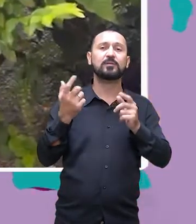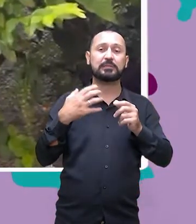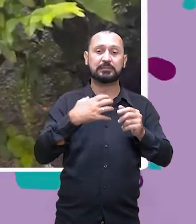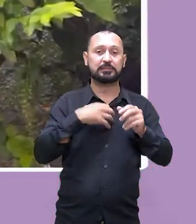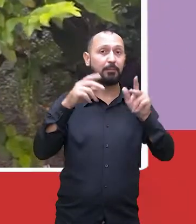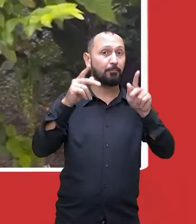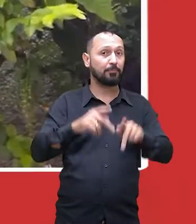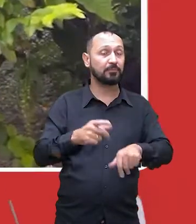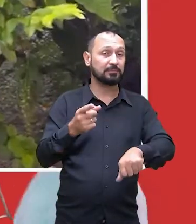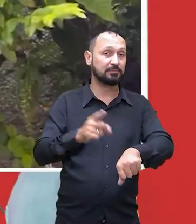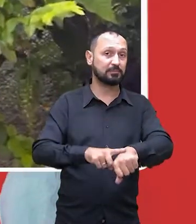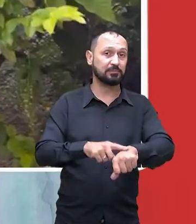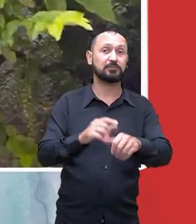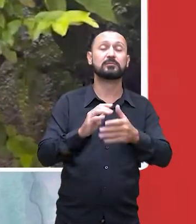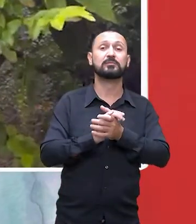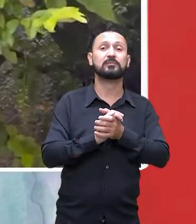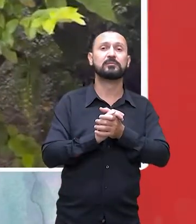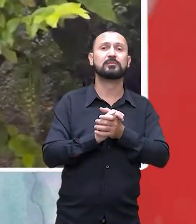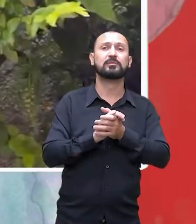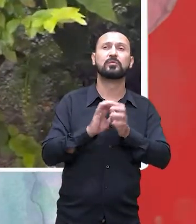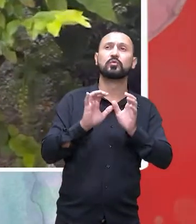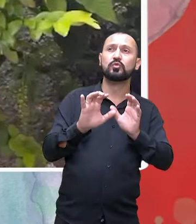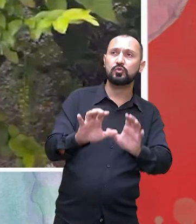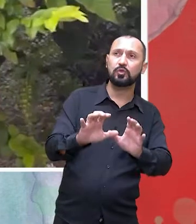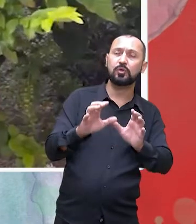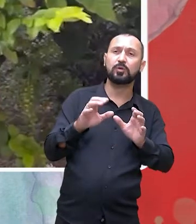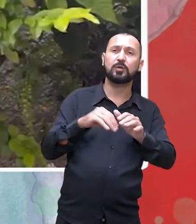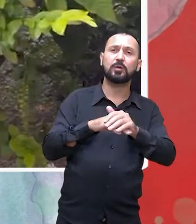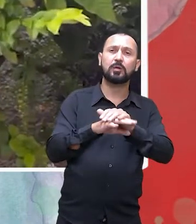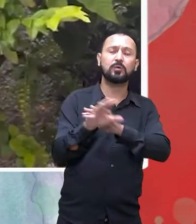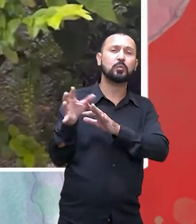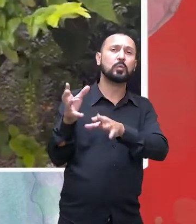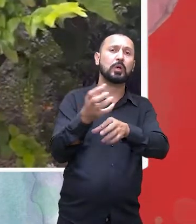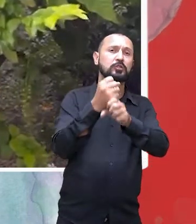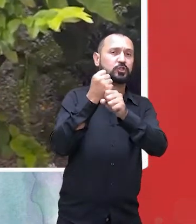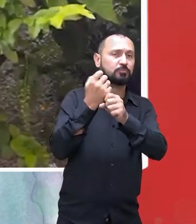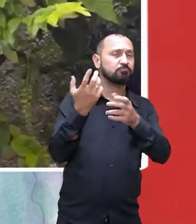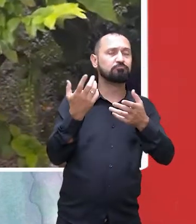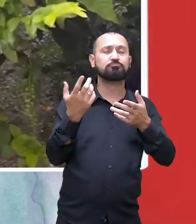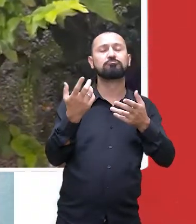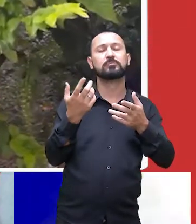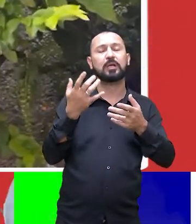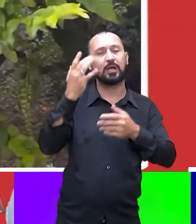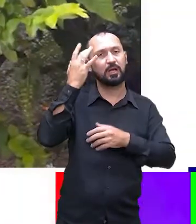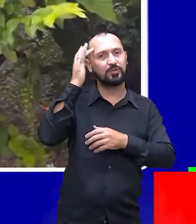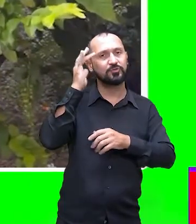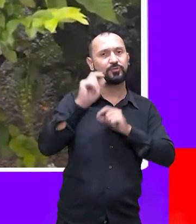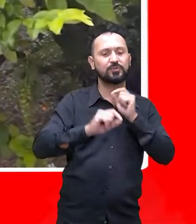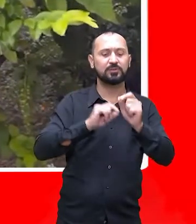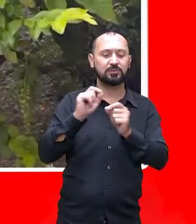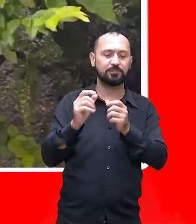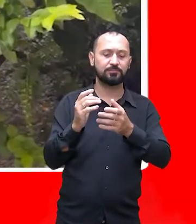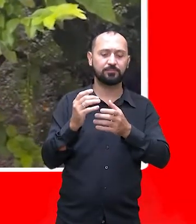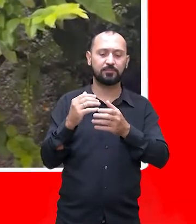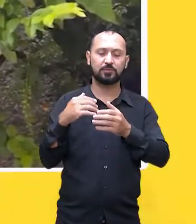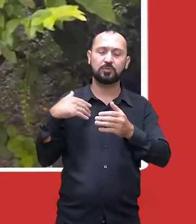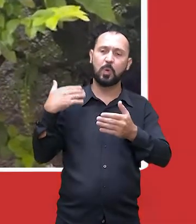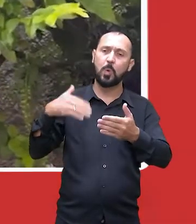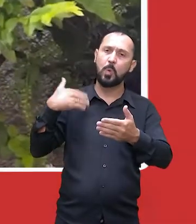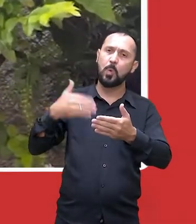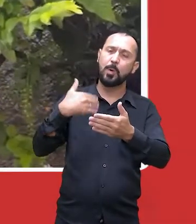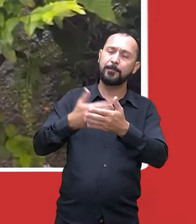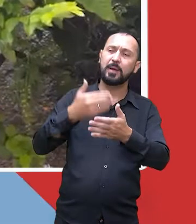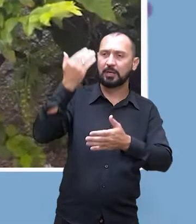entender melhor a arte da dança e o Prêmio Klaus Viana se faz importante por